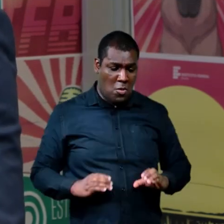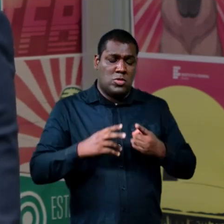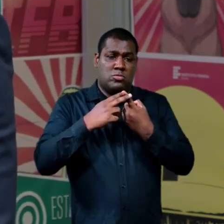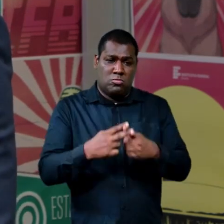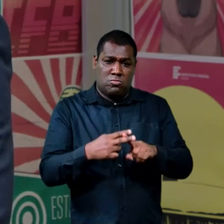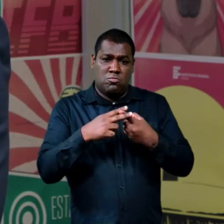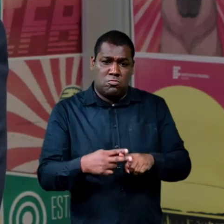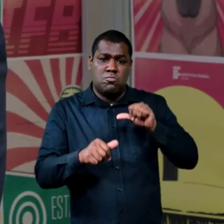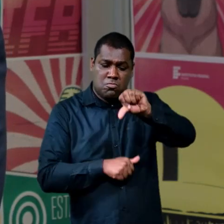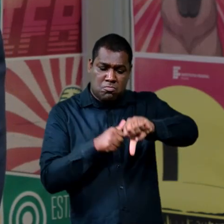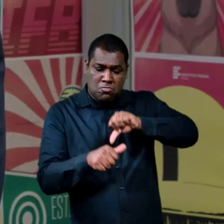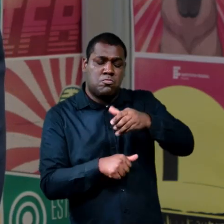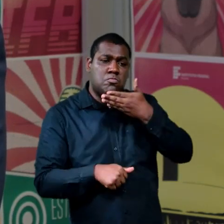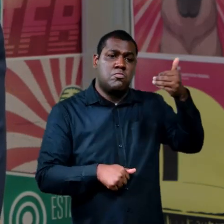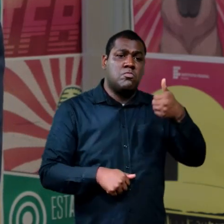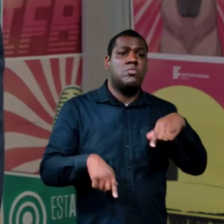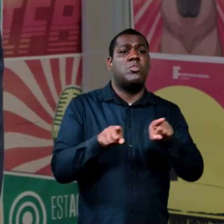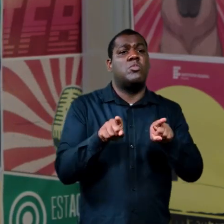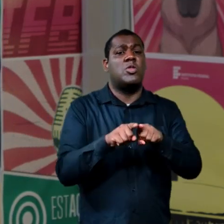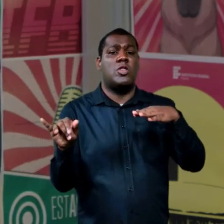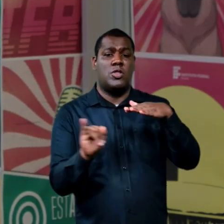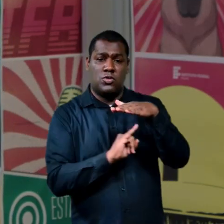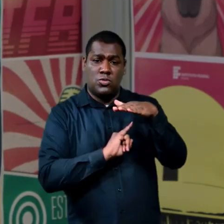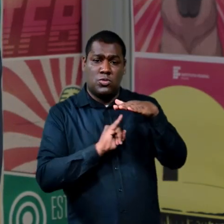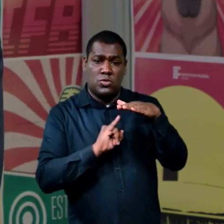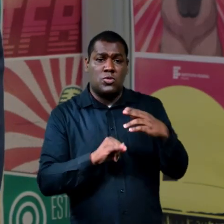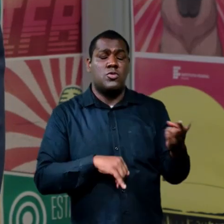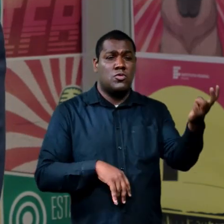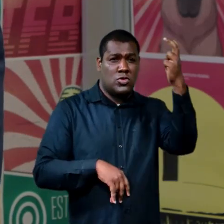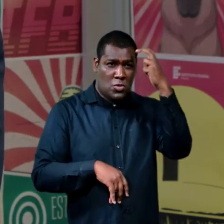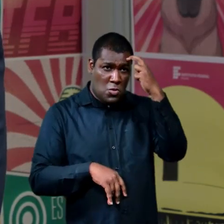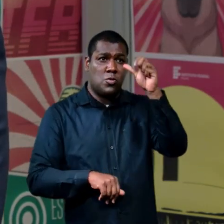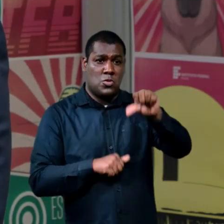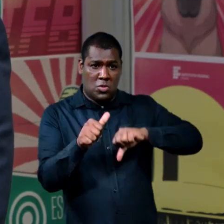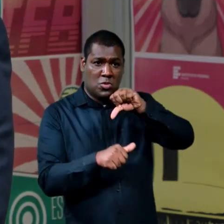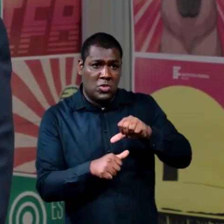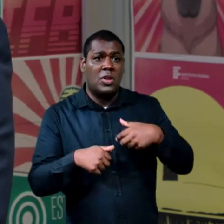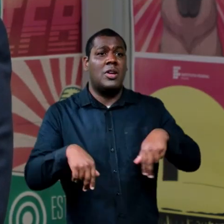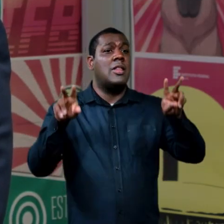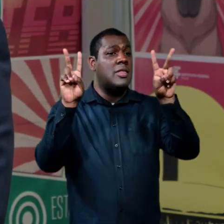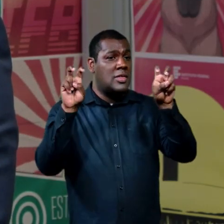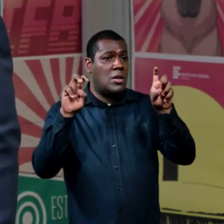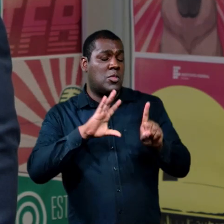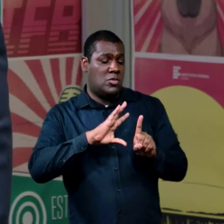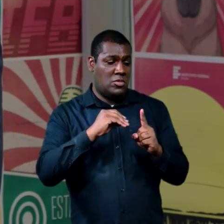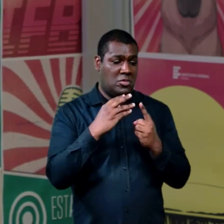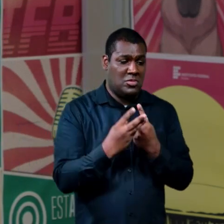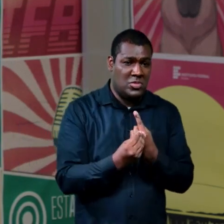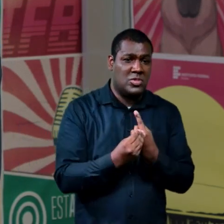mudar culturas organizacionais. E a temática do assédio sexual é muito sensível, porque ela envolve também